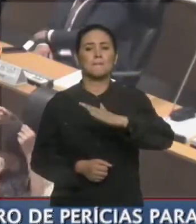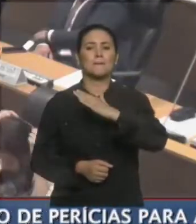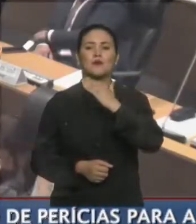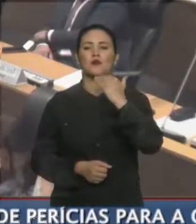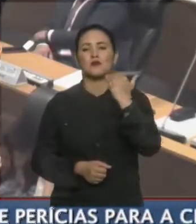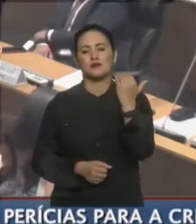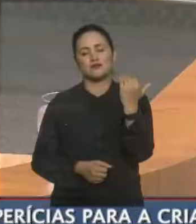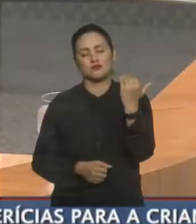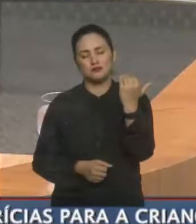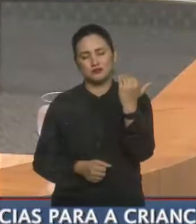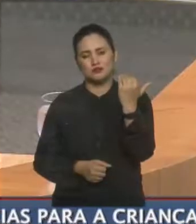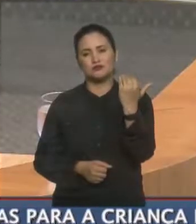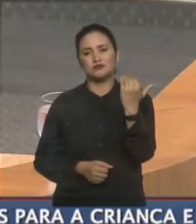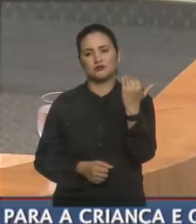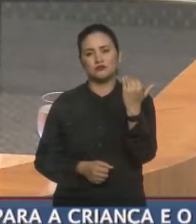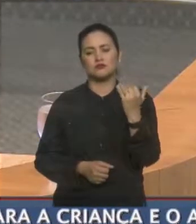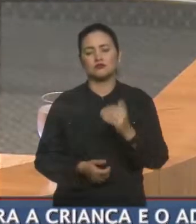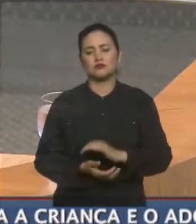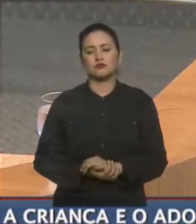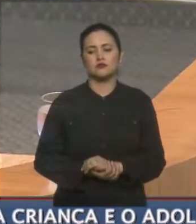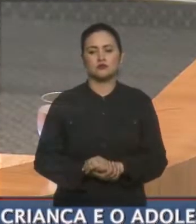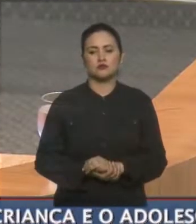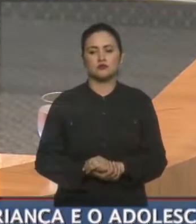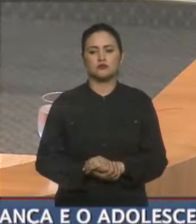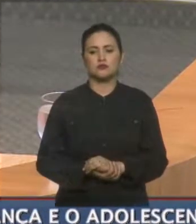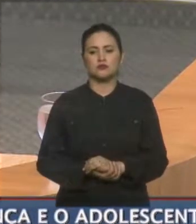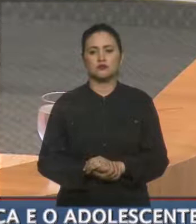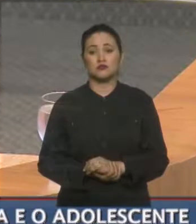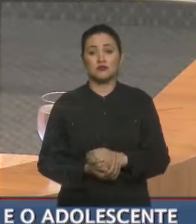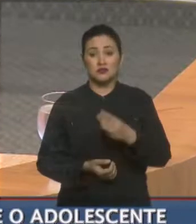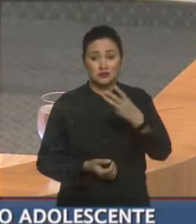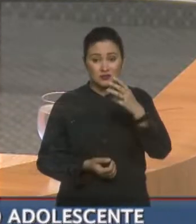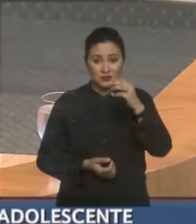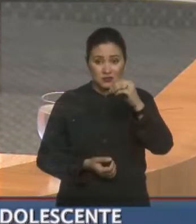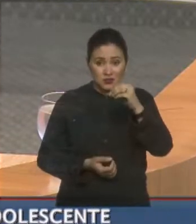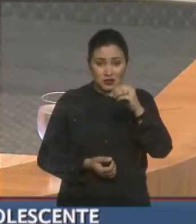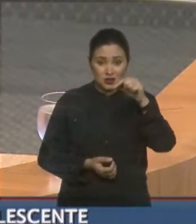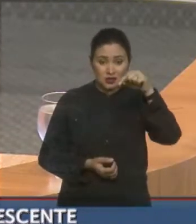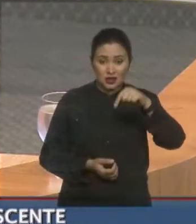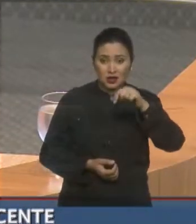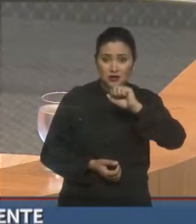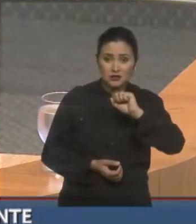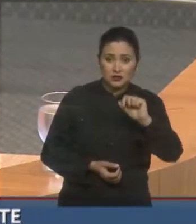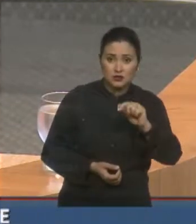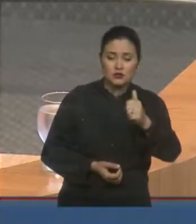pelo promotor, em 30 na ilha de São Luís e 12 em Altamira, do Pará.